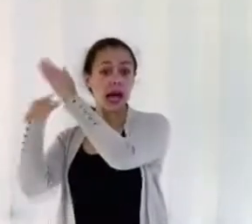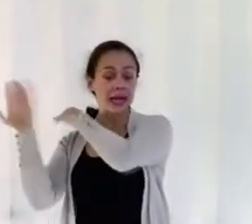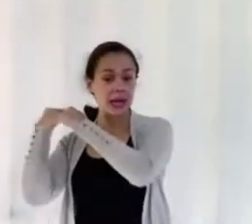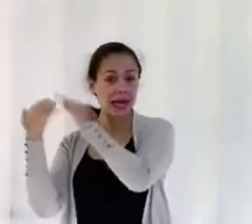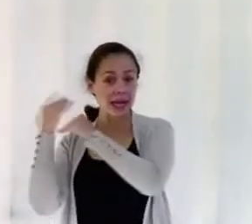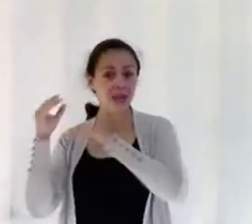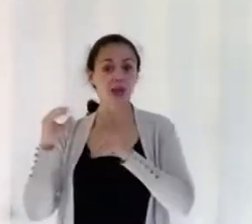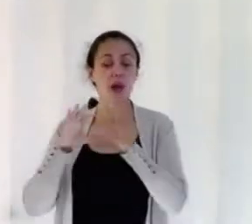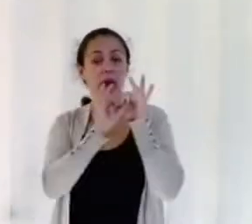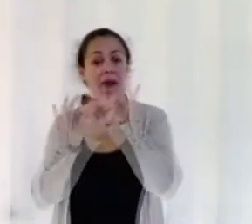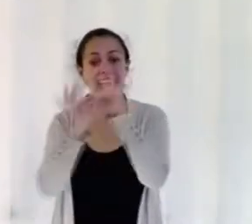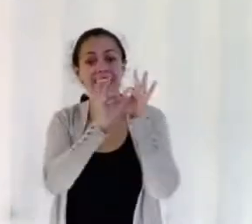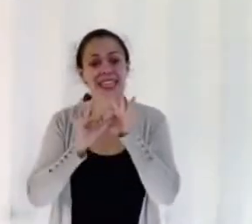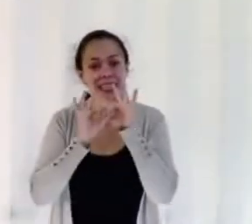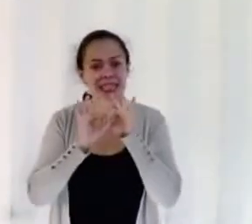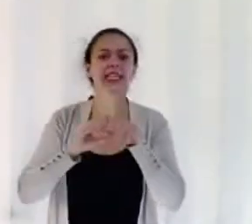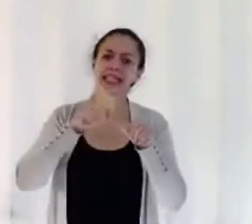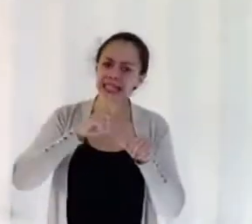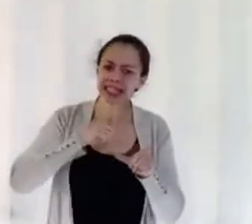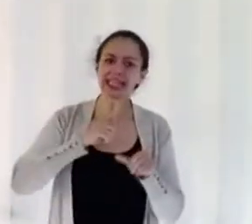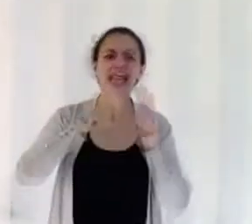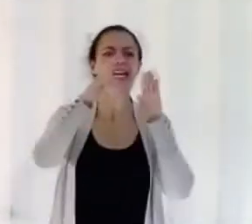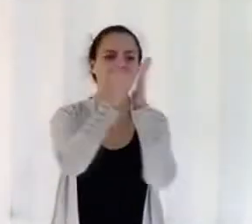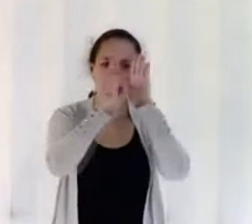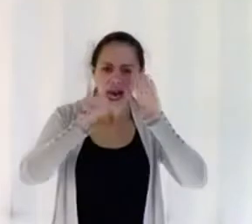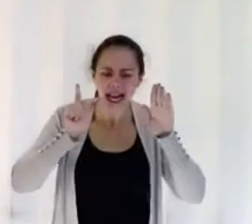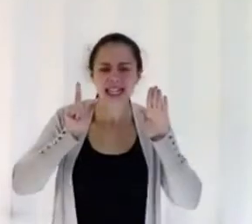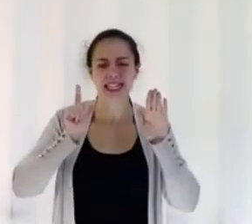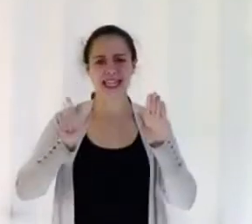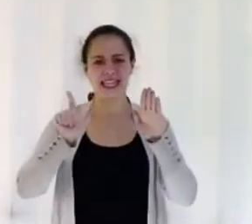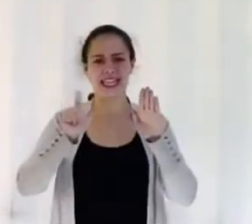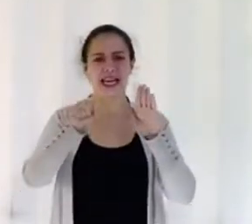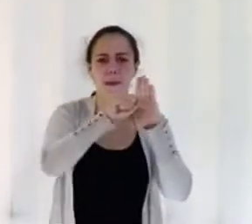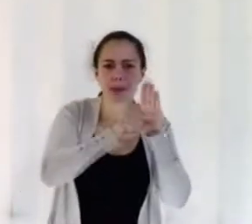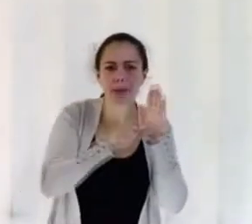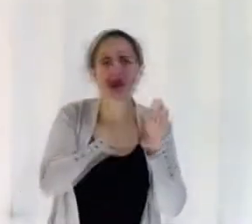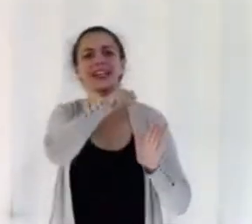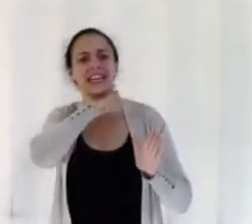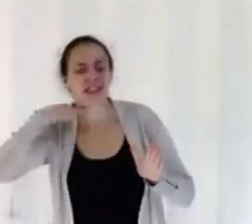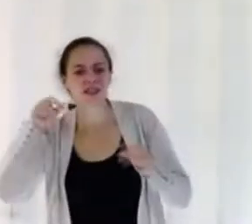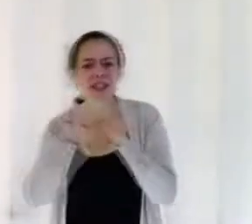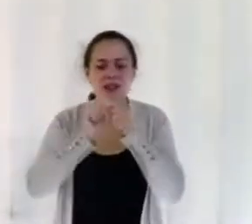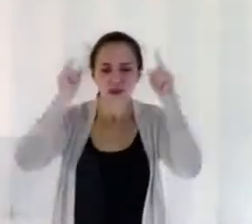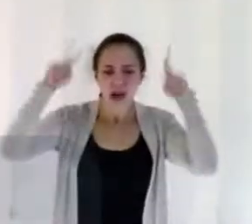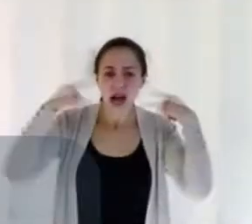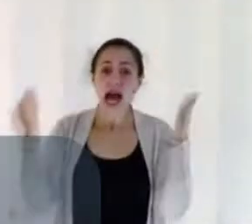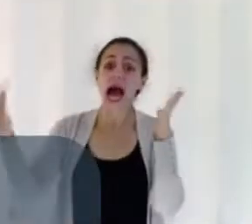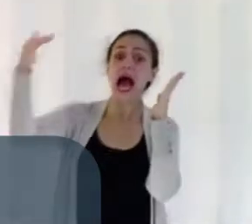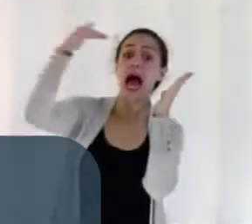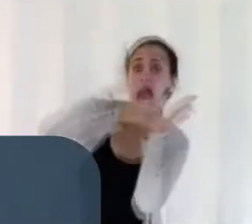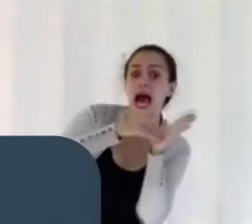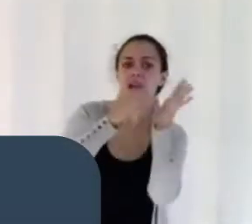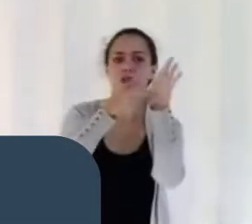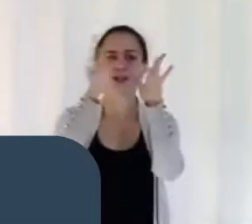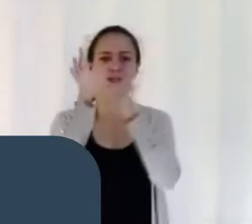é a expressão exata do ser de Deus, é da mesma essência de Deus. E esse Cristo é aquele que se